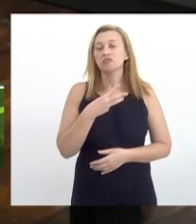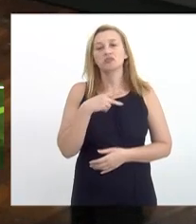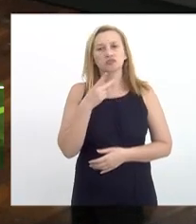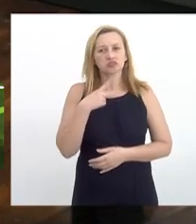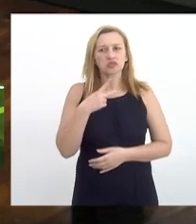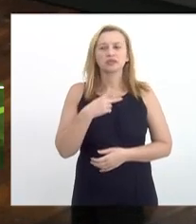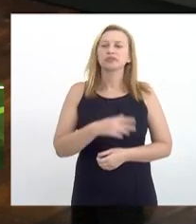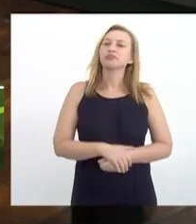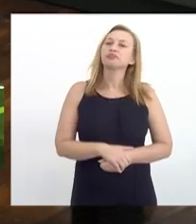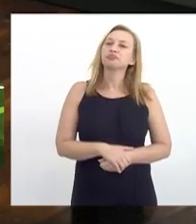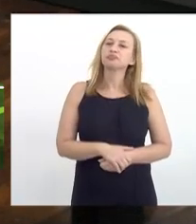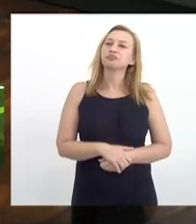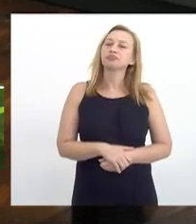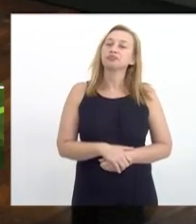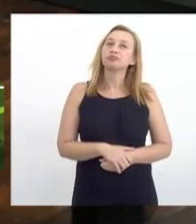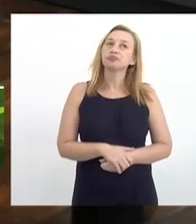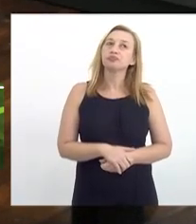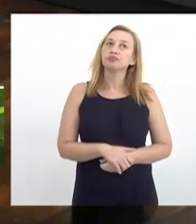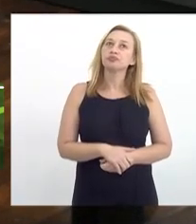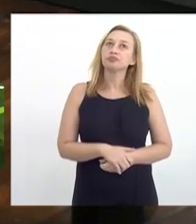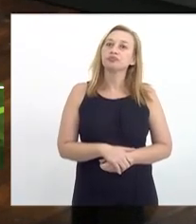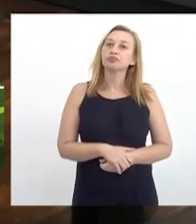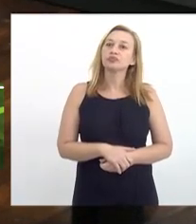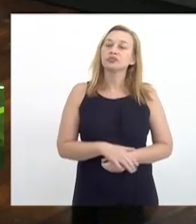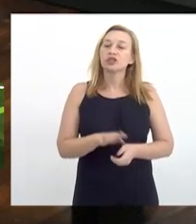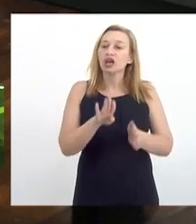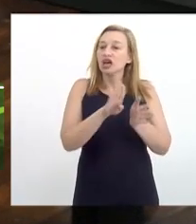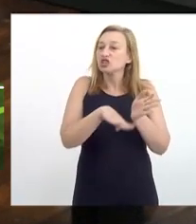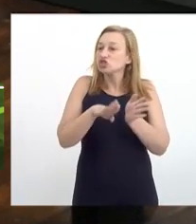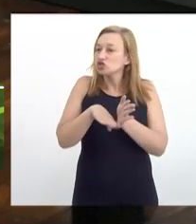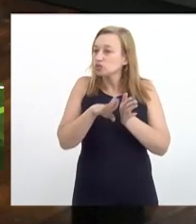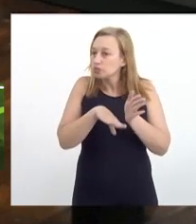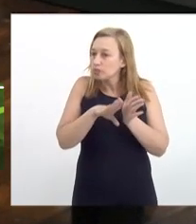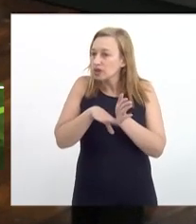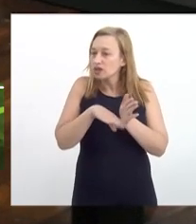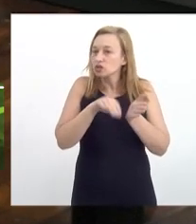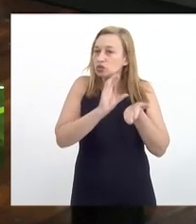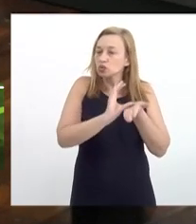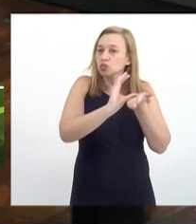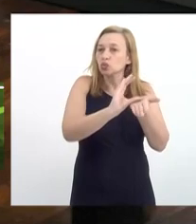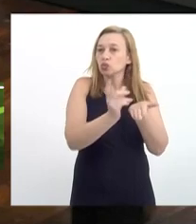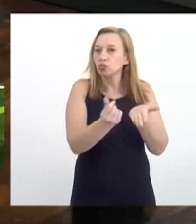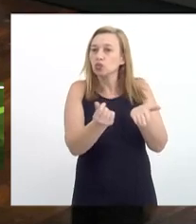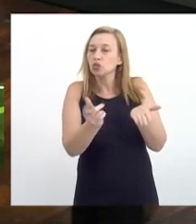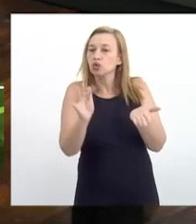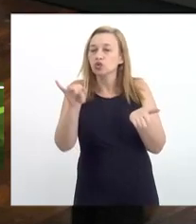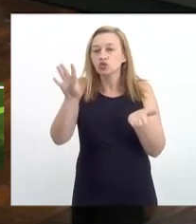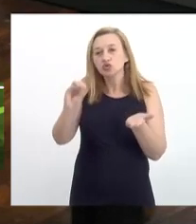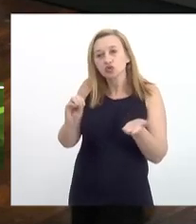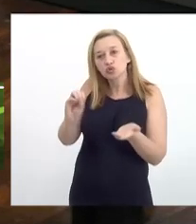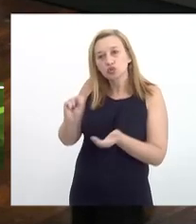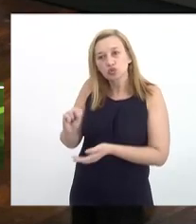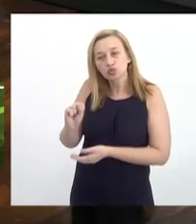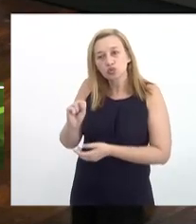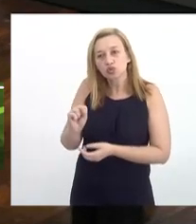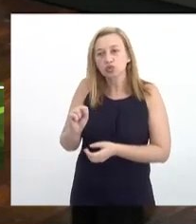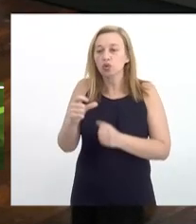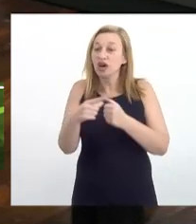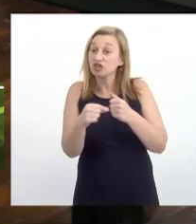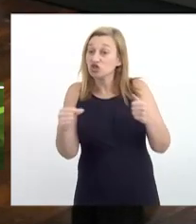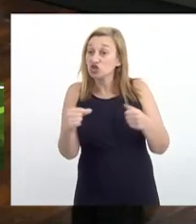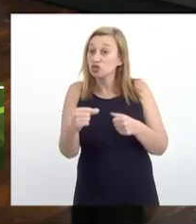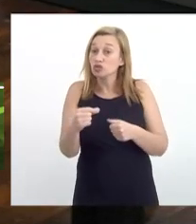o seguinte, as despesas, estão excluídas, as despesas com recursos oriundos dos fundos elencados no artigo